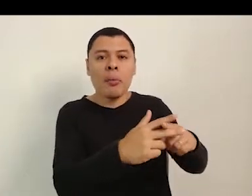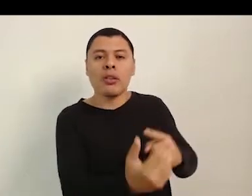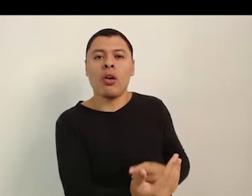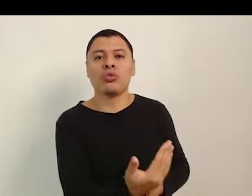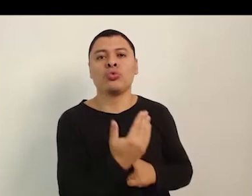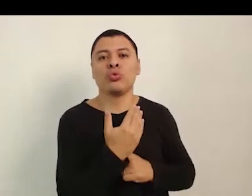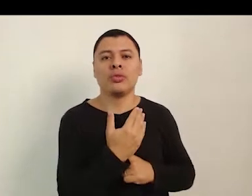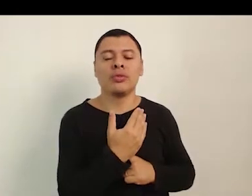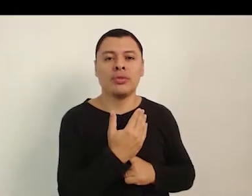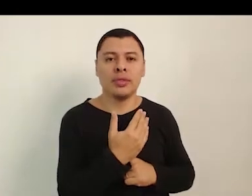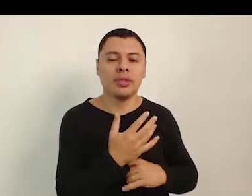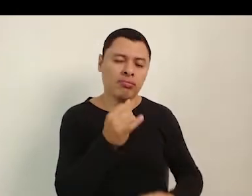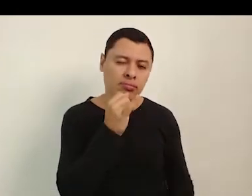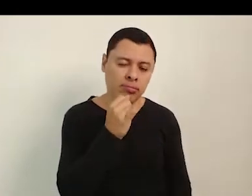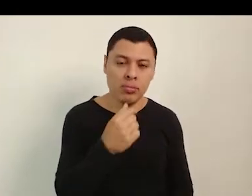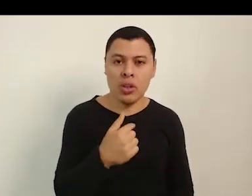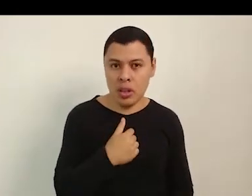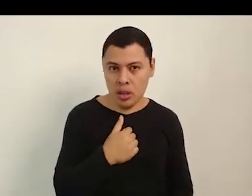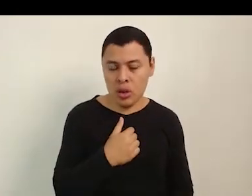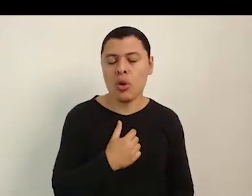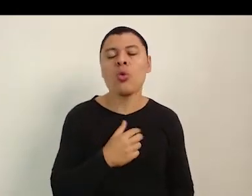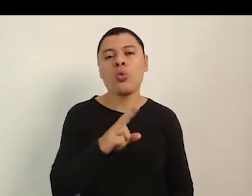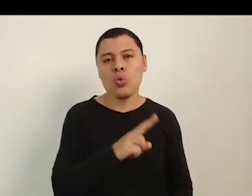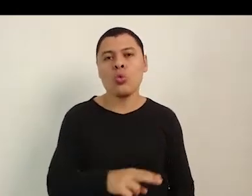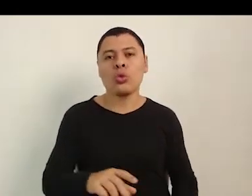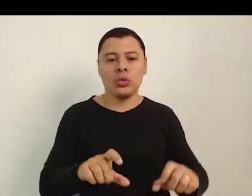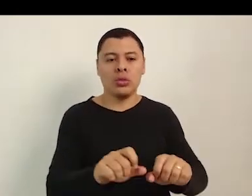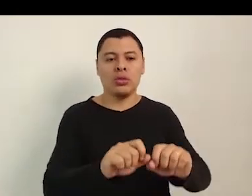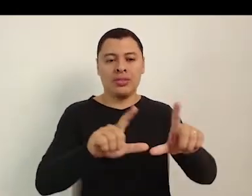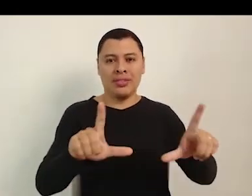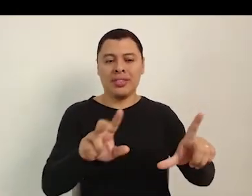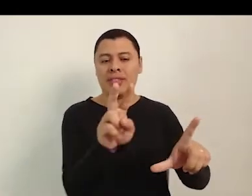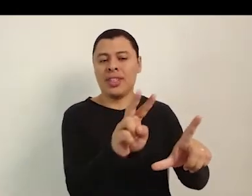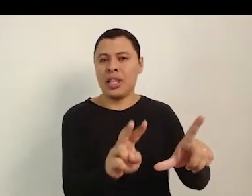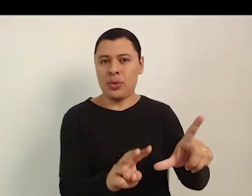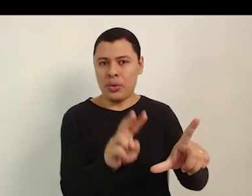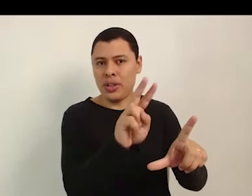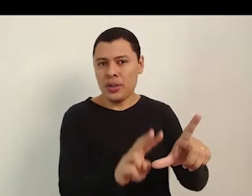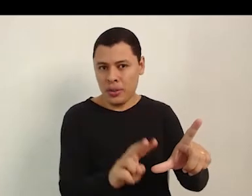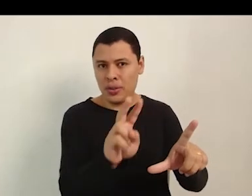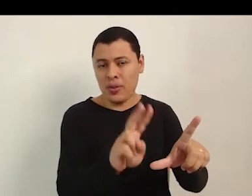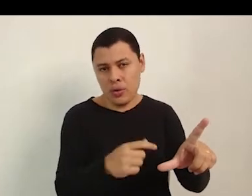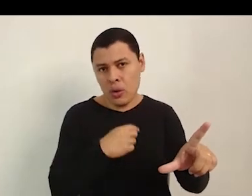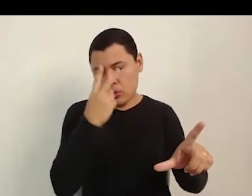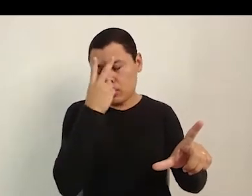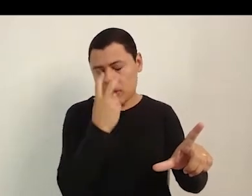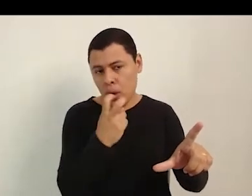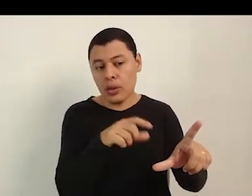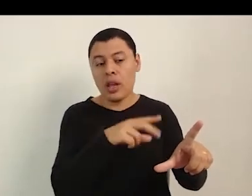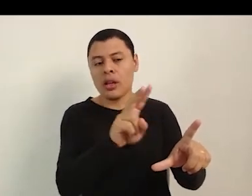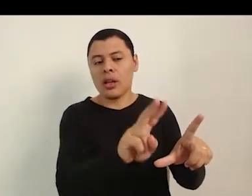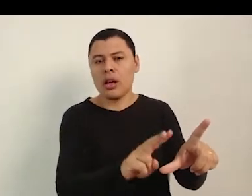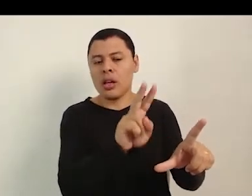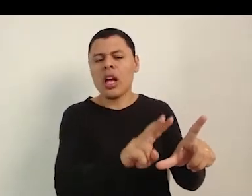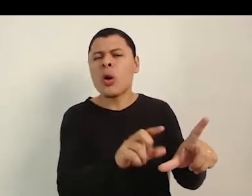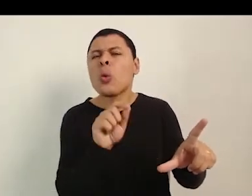exemplo, eu, usuário de leitor de tela, né, sou cego. O que eu uso? Leitor de tela para no computador. O que é isso? É